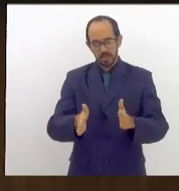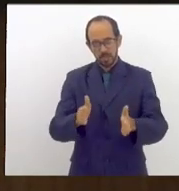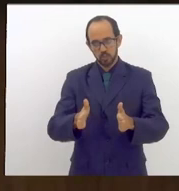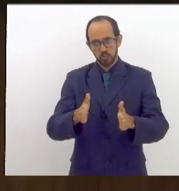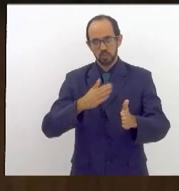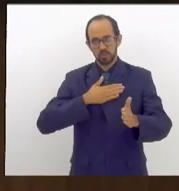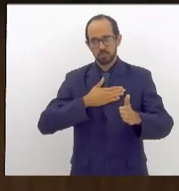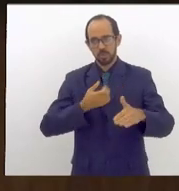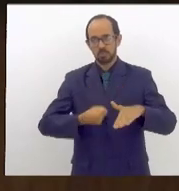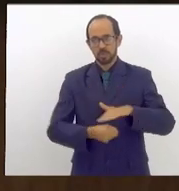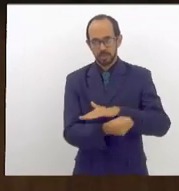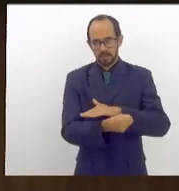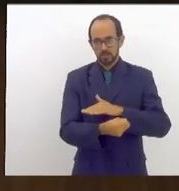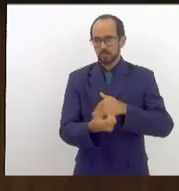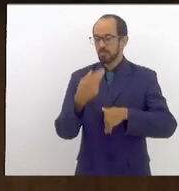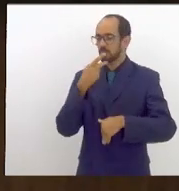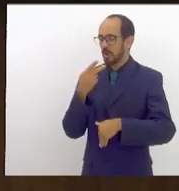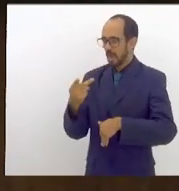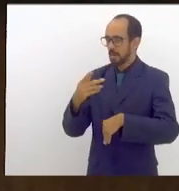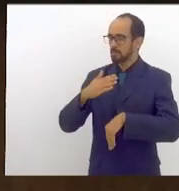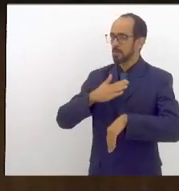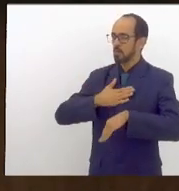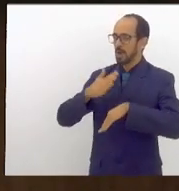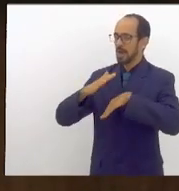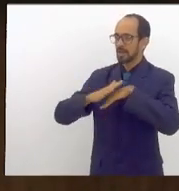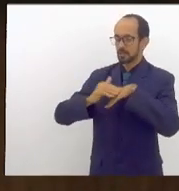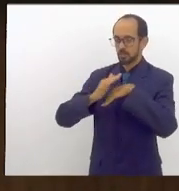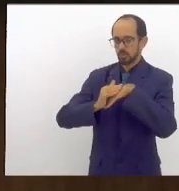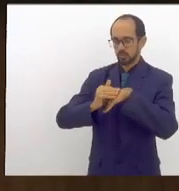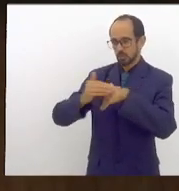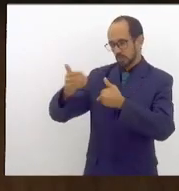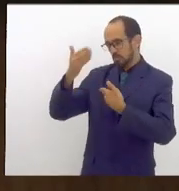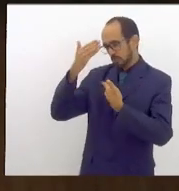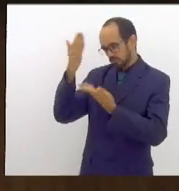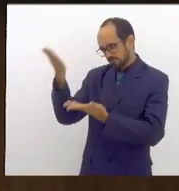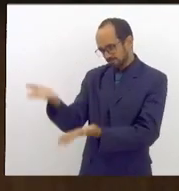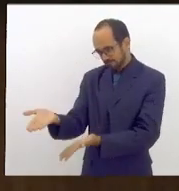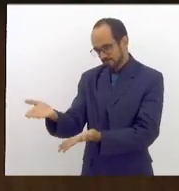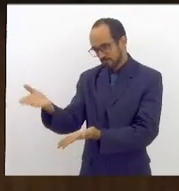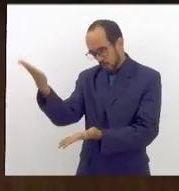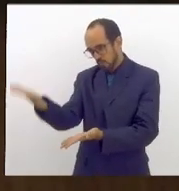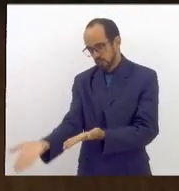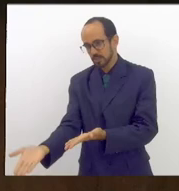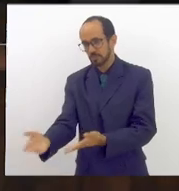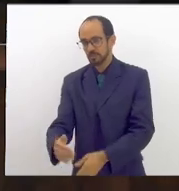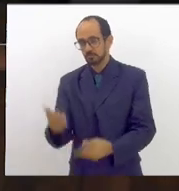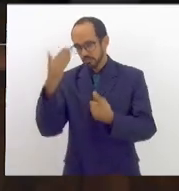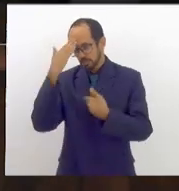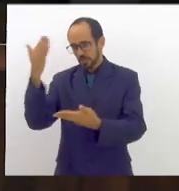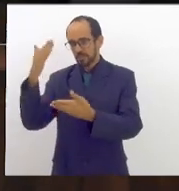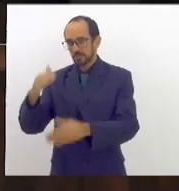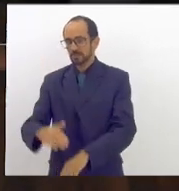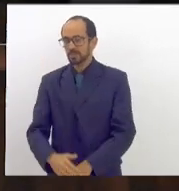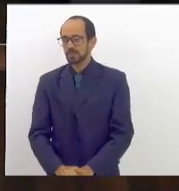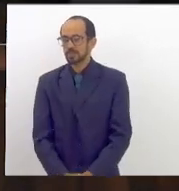sem expressar o meu carinho o meu respeito e a minha consideração pela sua pessoa muito obrigado